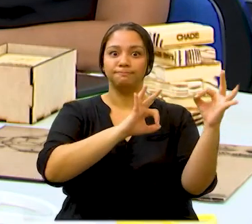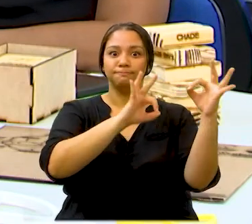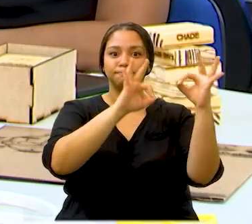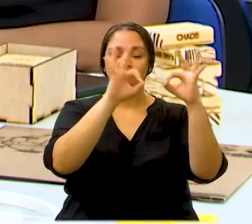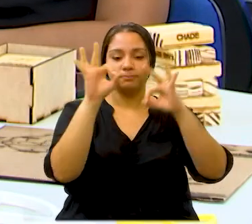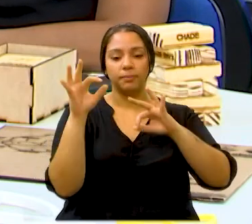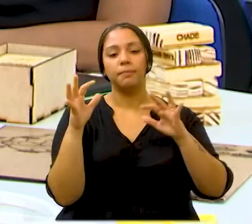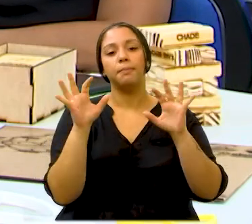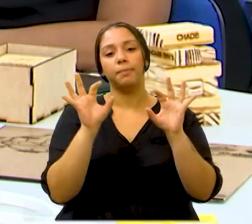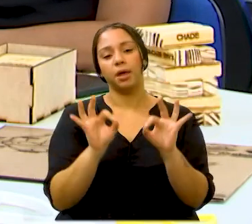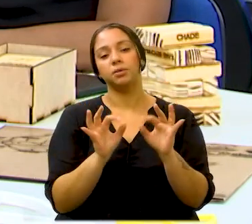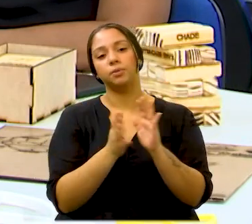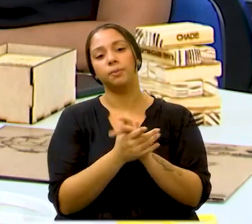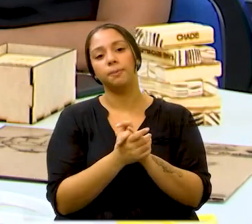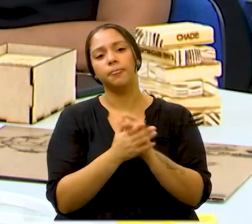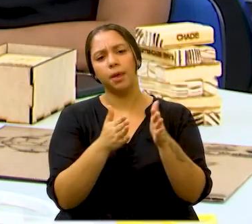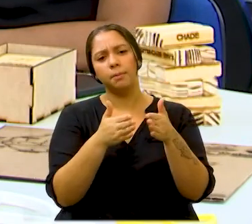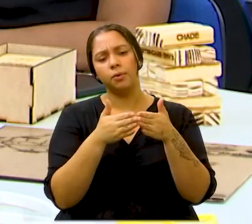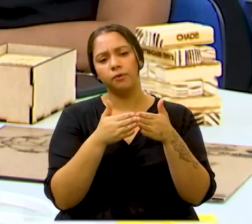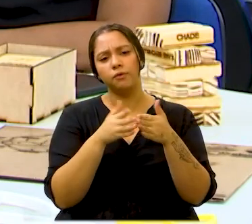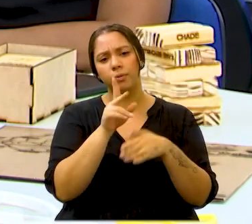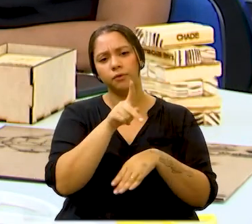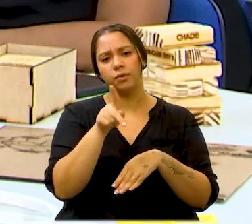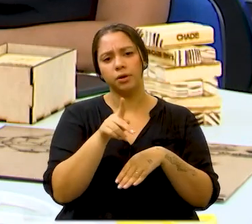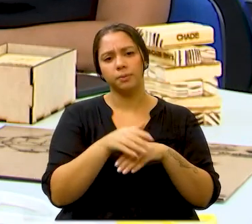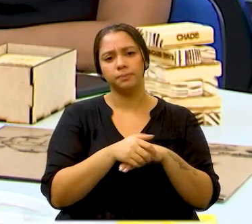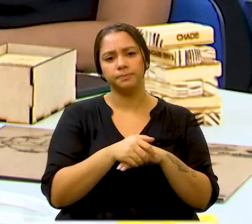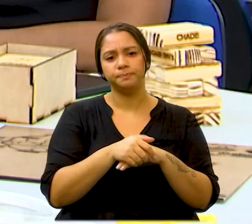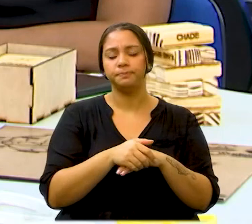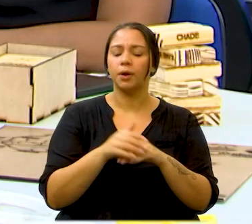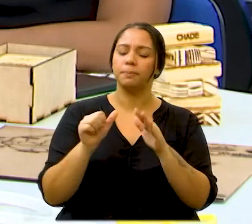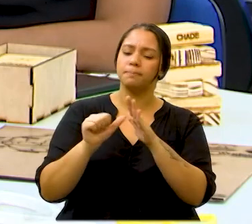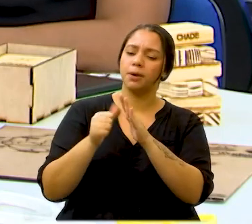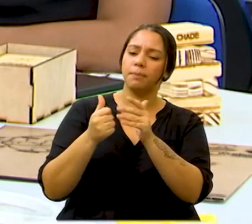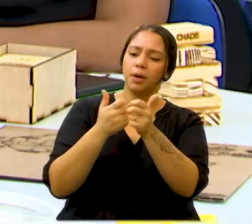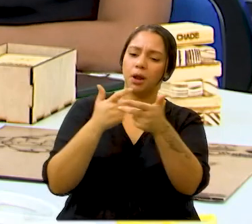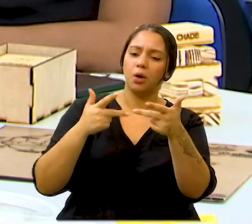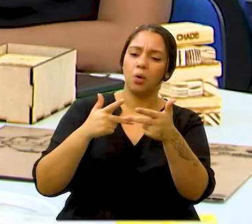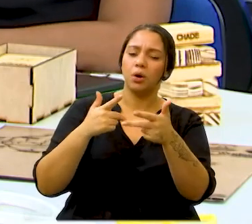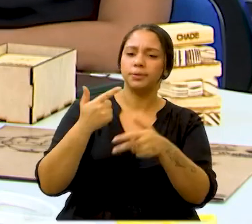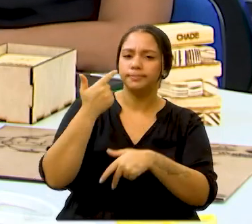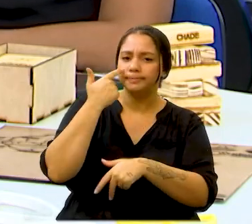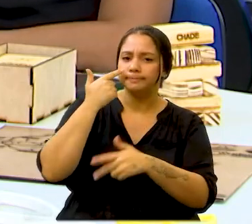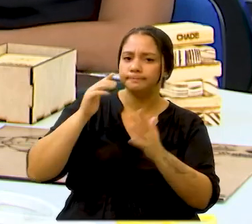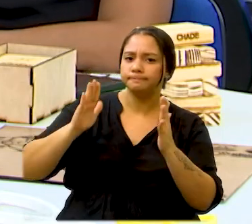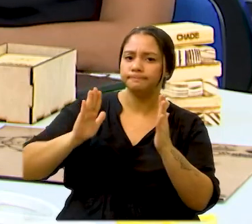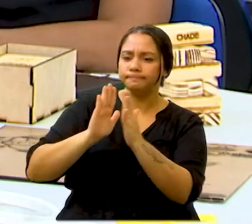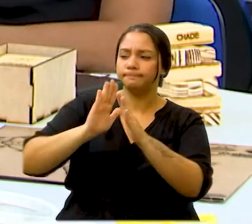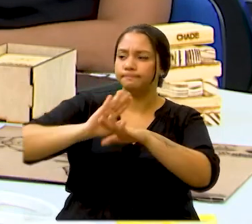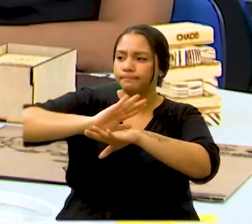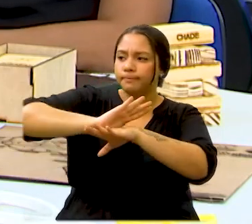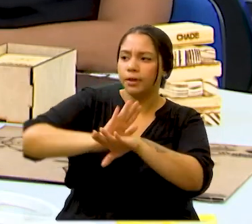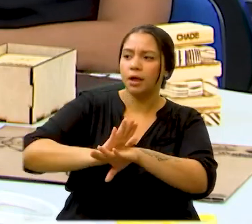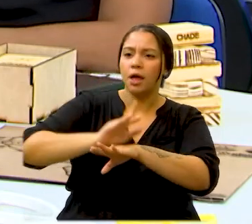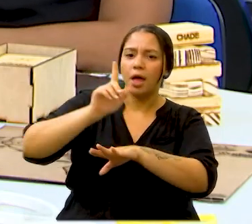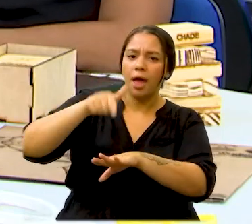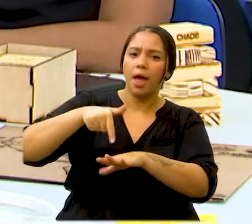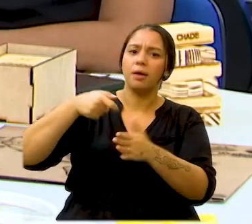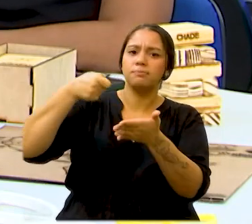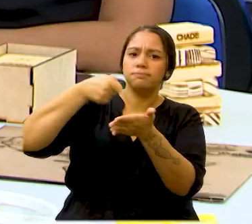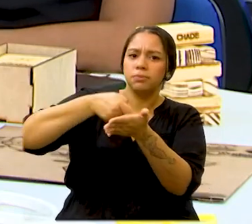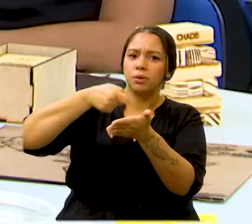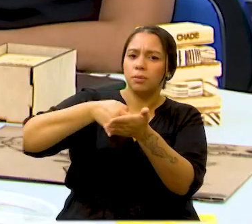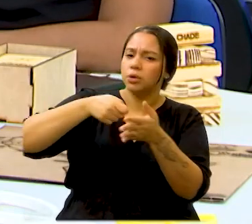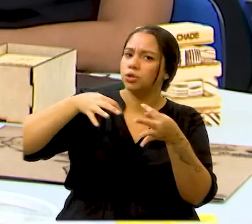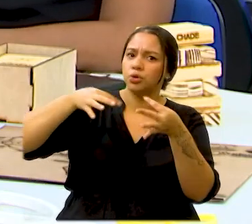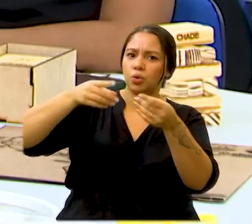uma audiência muito grande. E, por favor, professor. Bom, a primeira coisa que eu tenho que trazer é que o enfrentamento ao racismo é